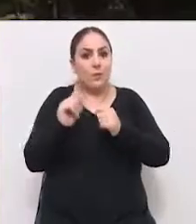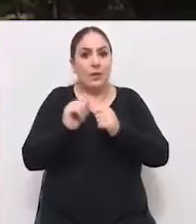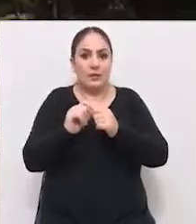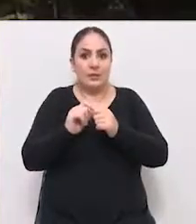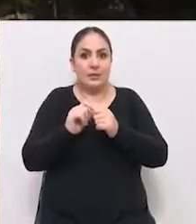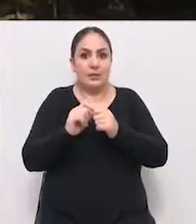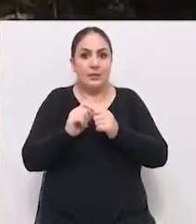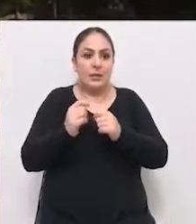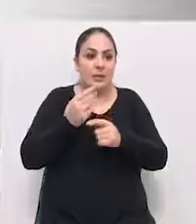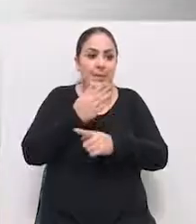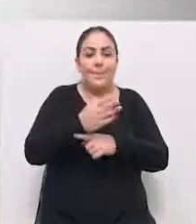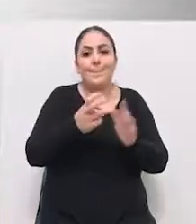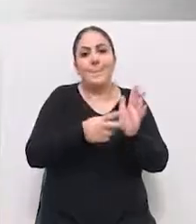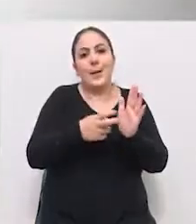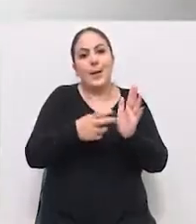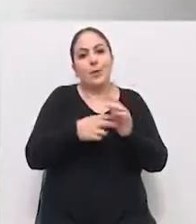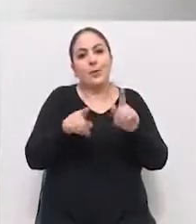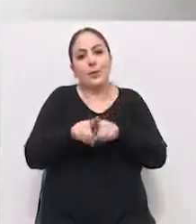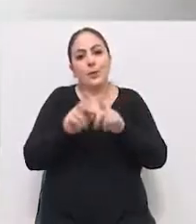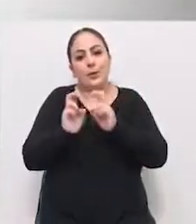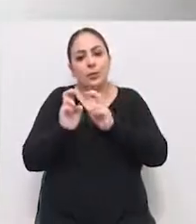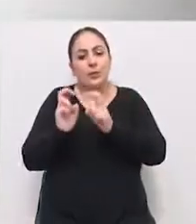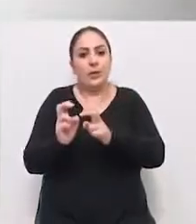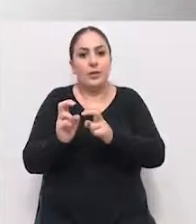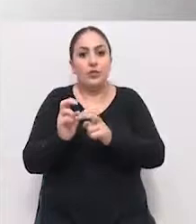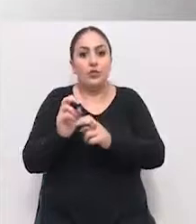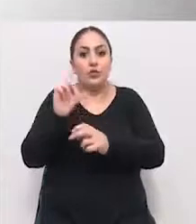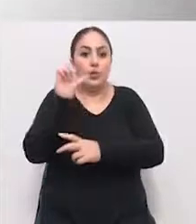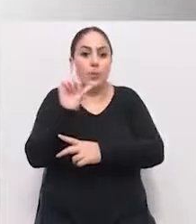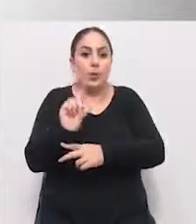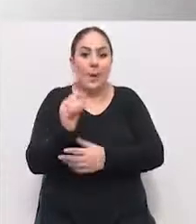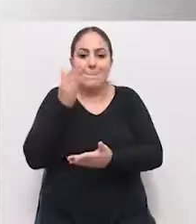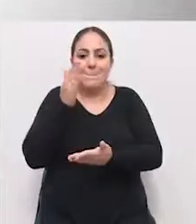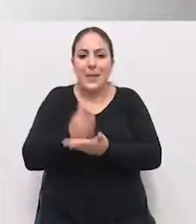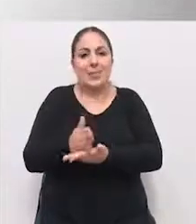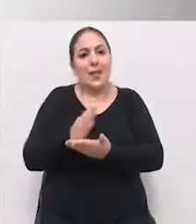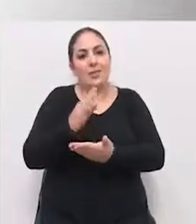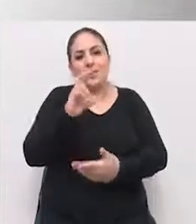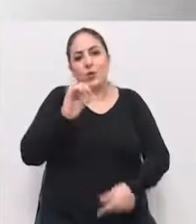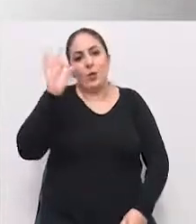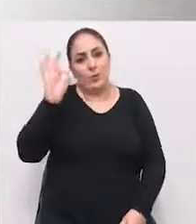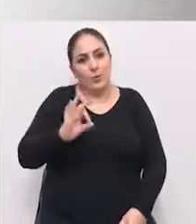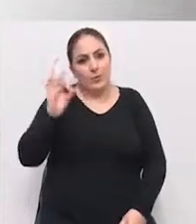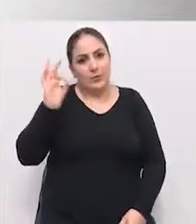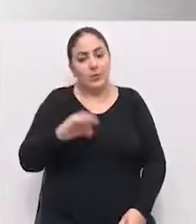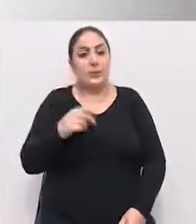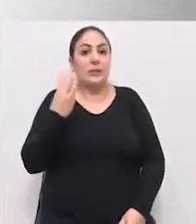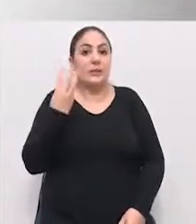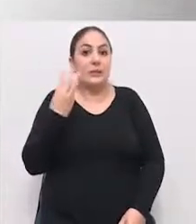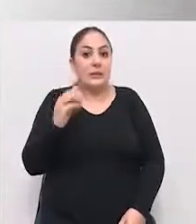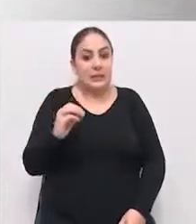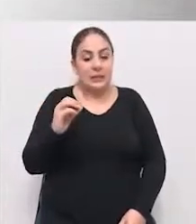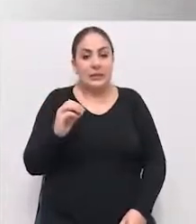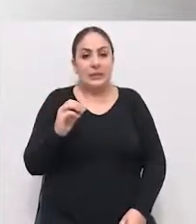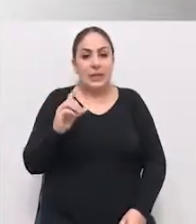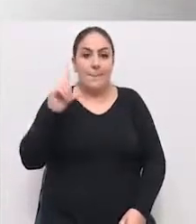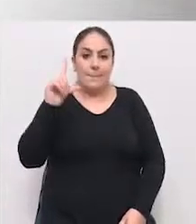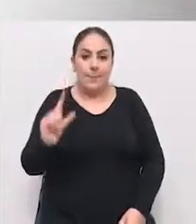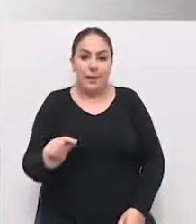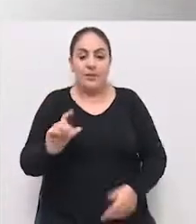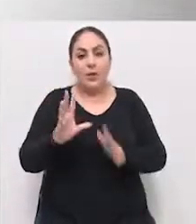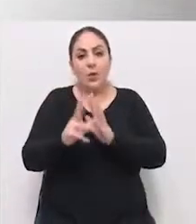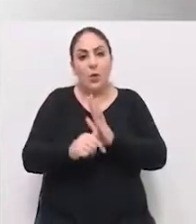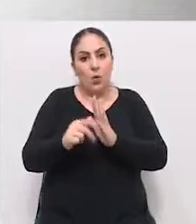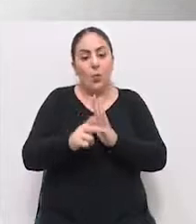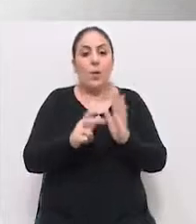social, fez os ataques a banco e no transporte coletivo caírem pela metade no semestre. Foram 30 casos a menos